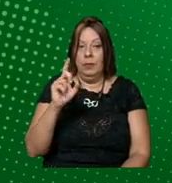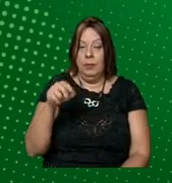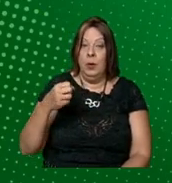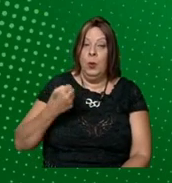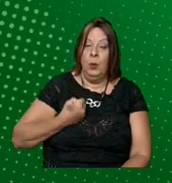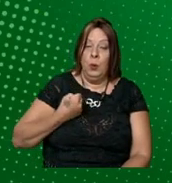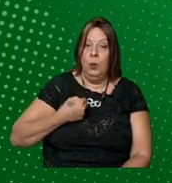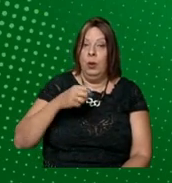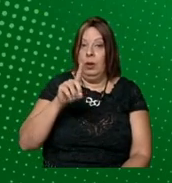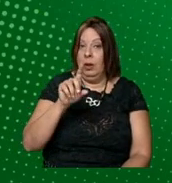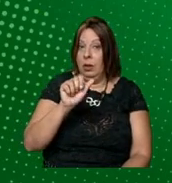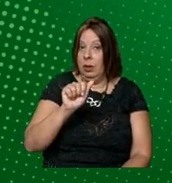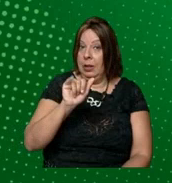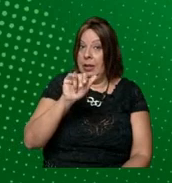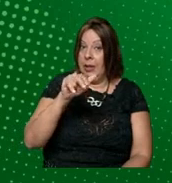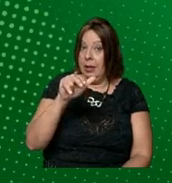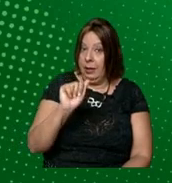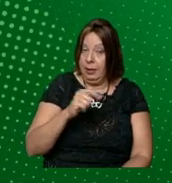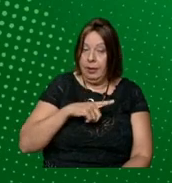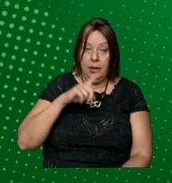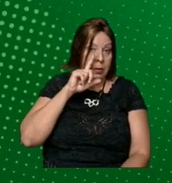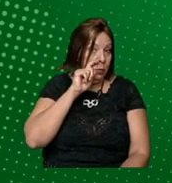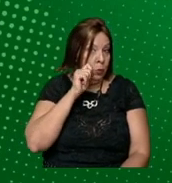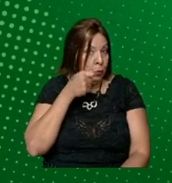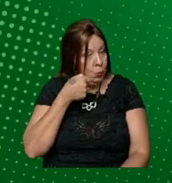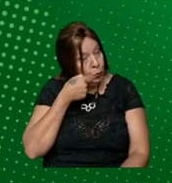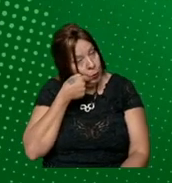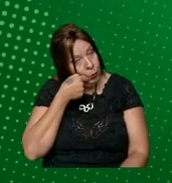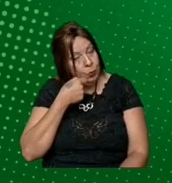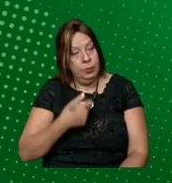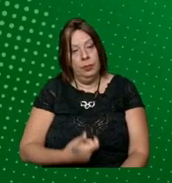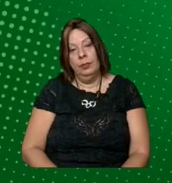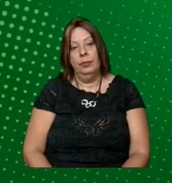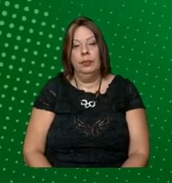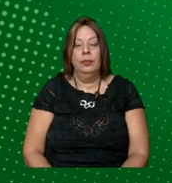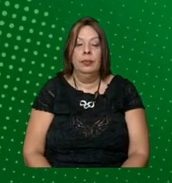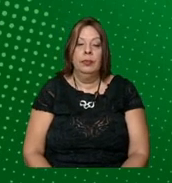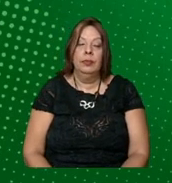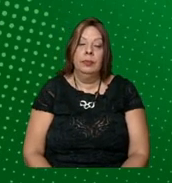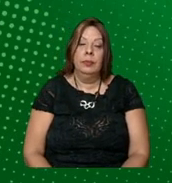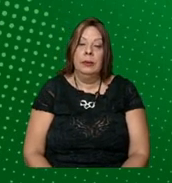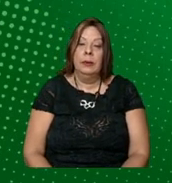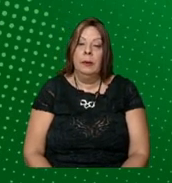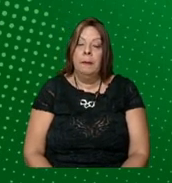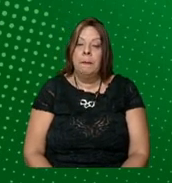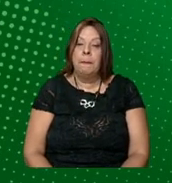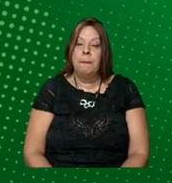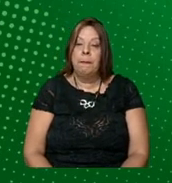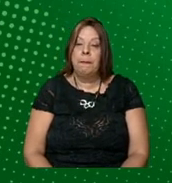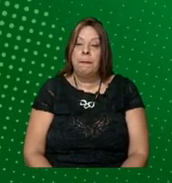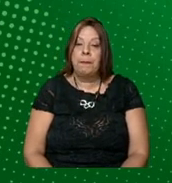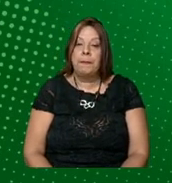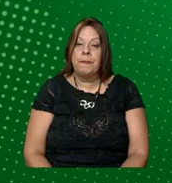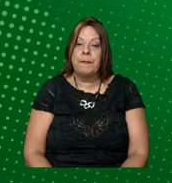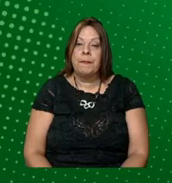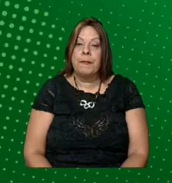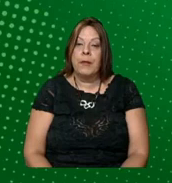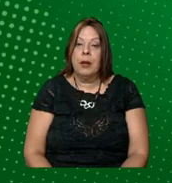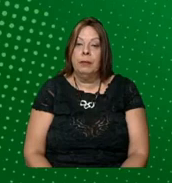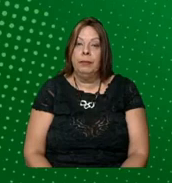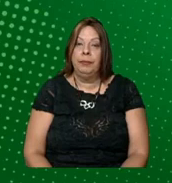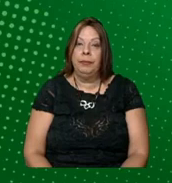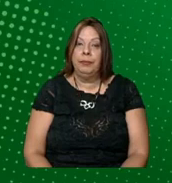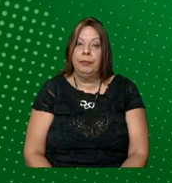da Dayana, aqui de Aracaju, adquiriu com a Cláudia no Conjunto Jardim Regional Socorro 2, está levando R$500. Mais